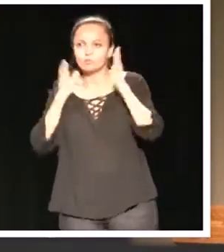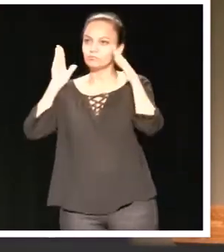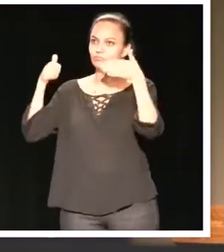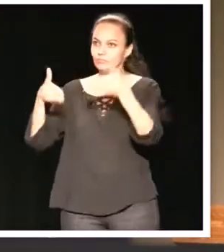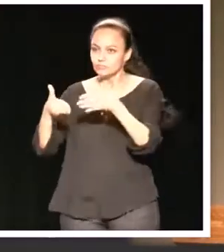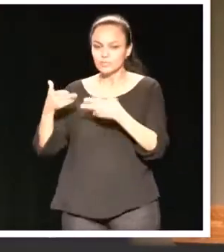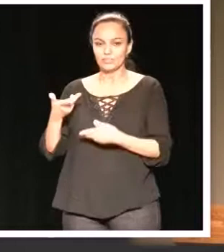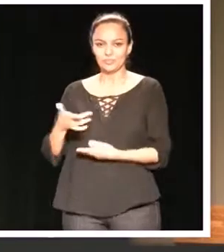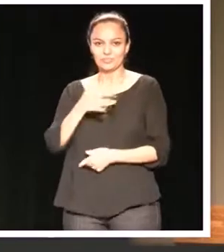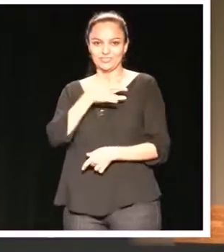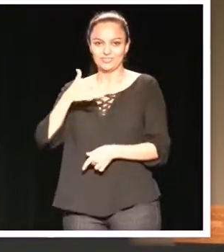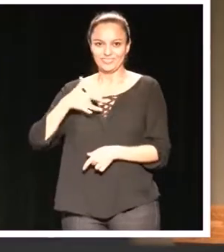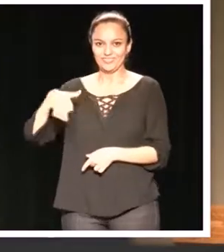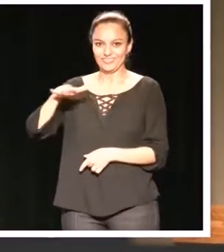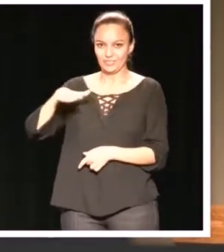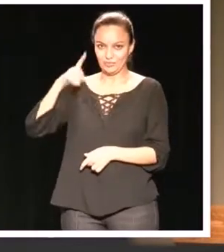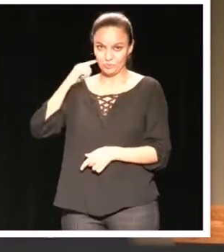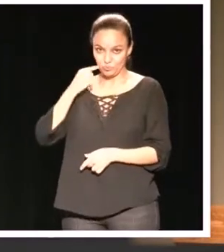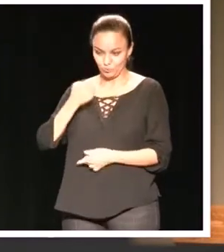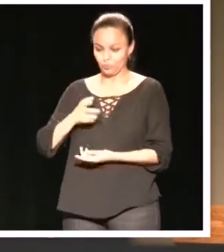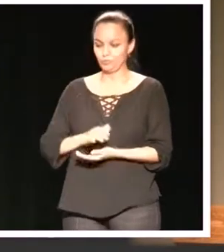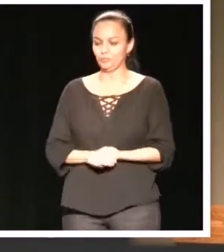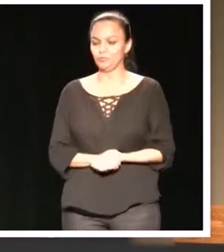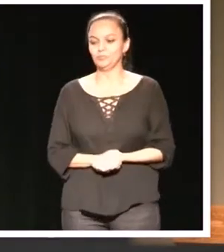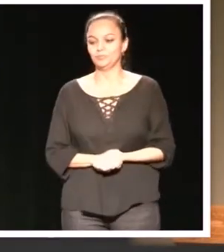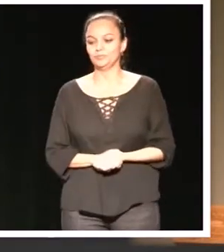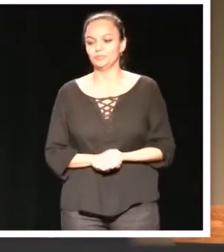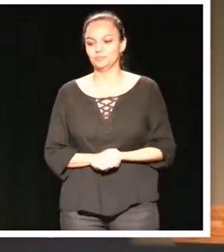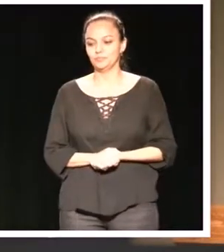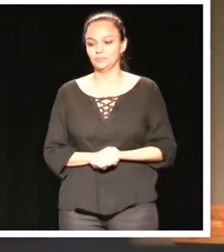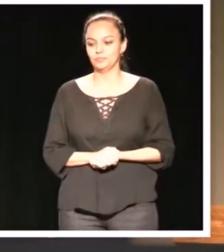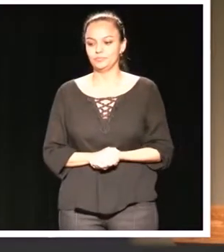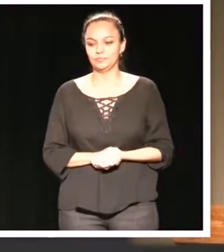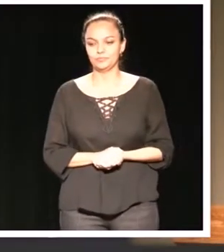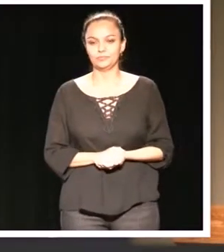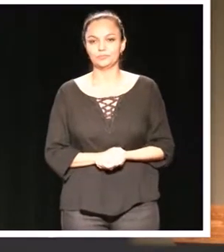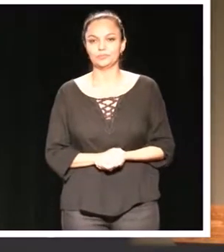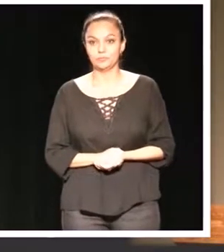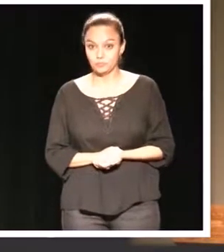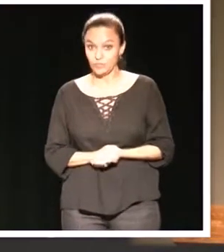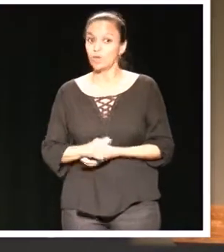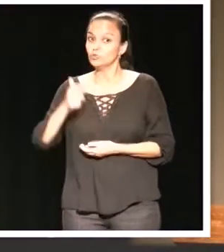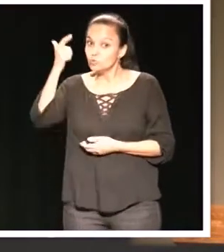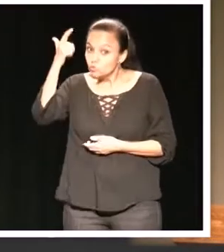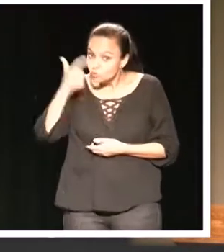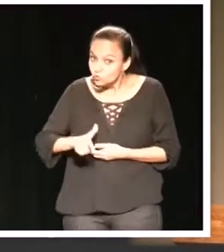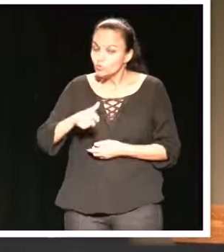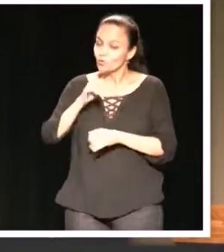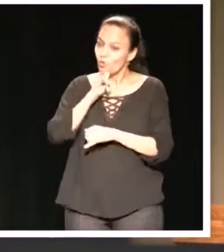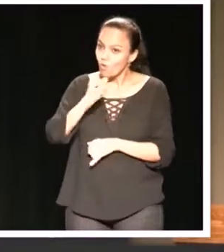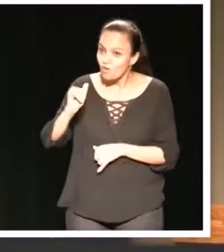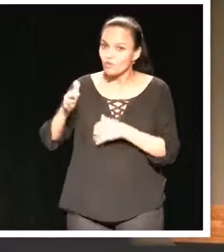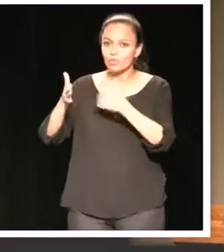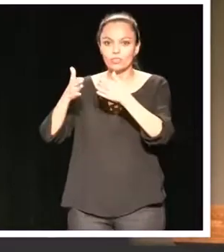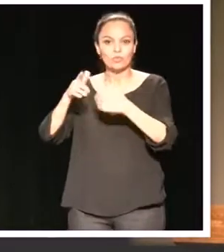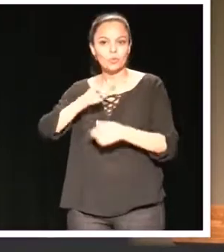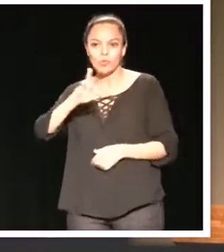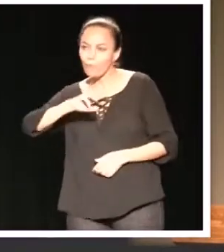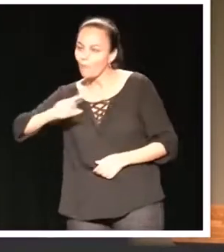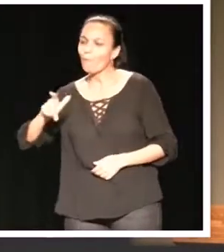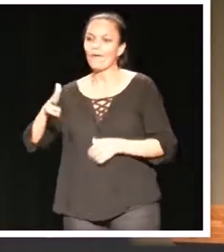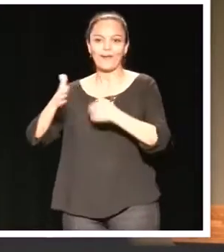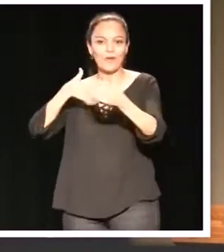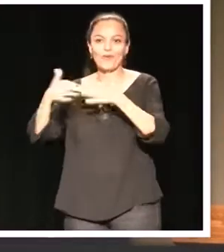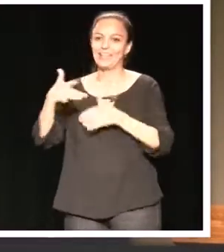específica em saúde para surdos. Insisto, não é aquela coisa de